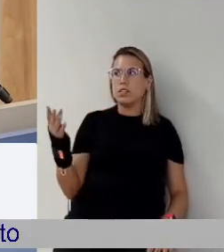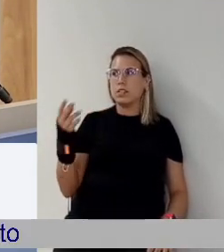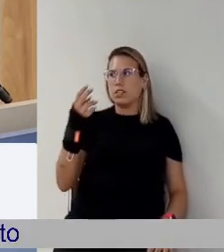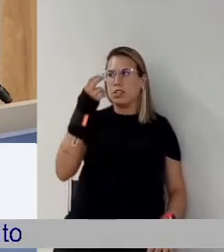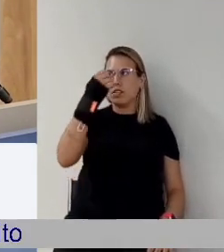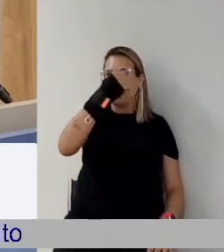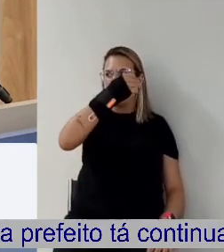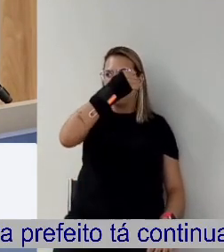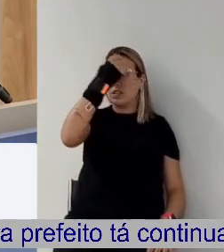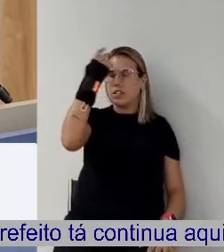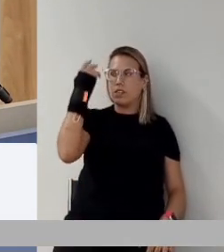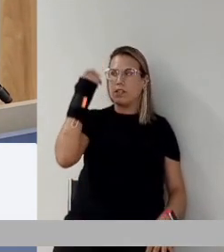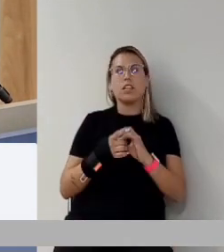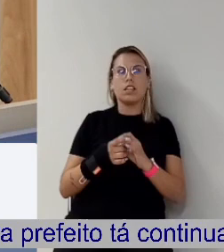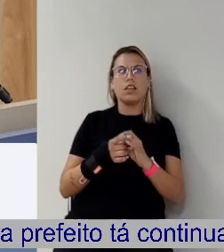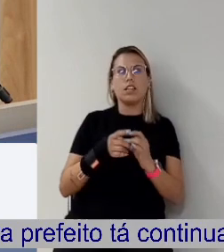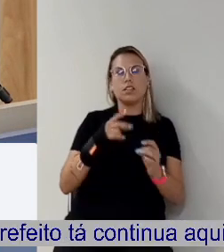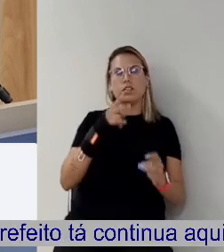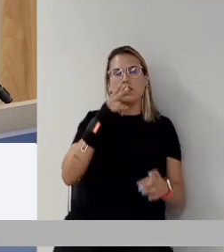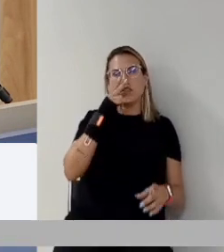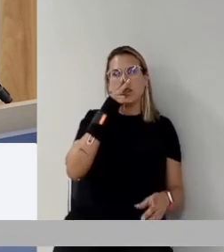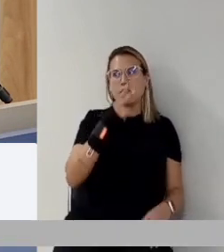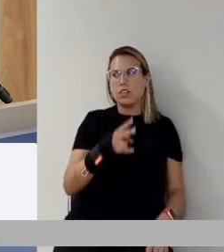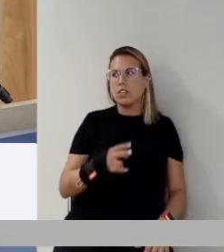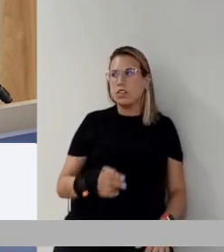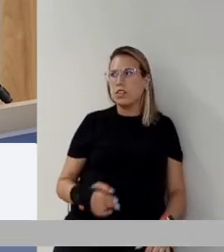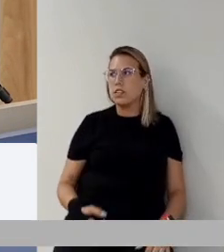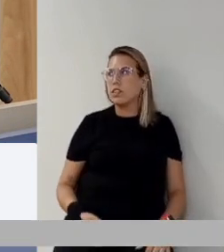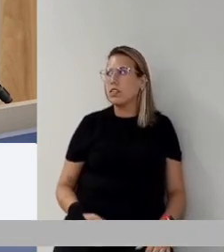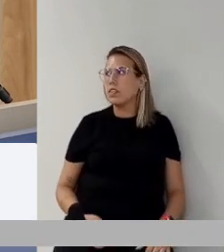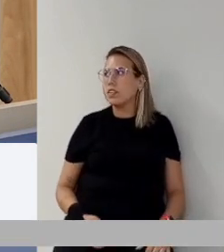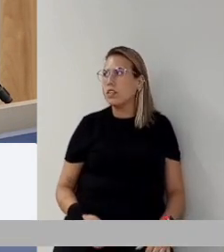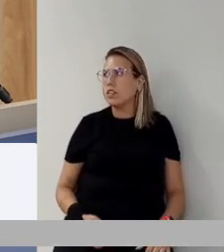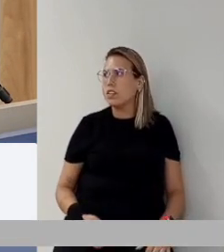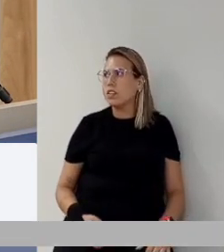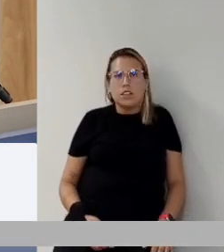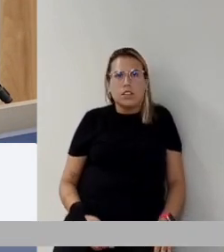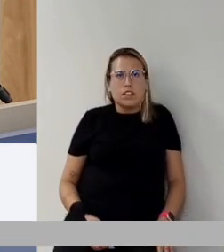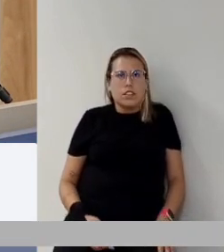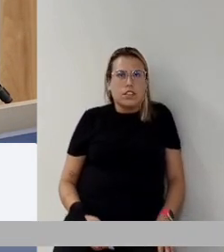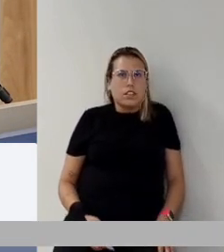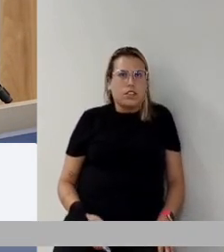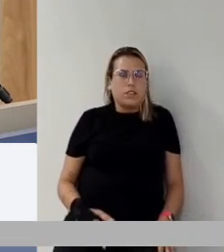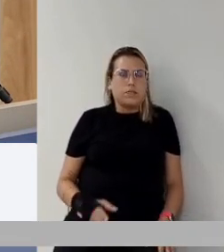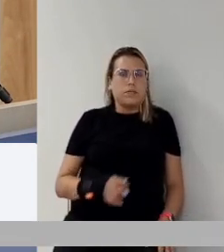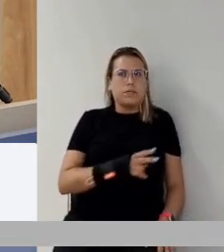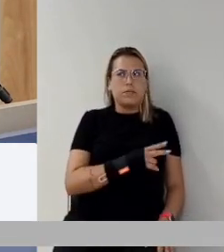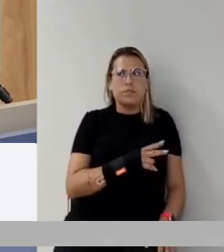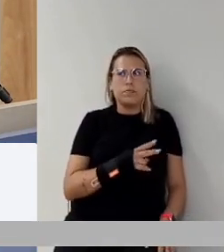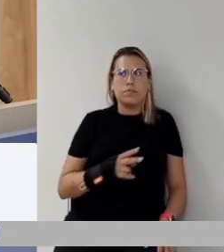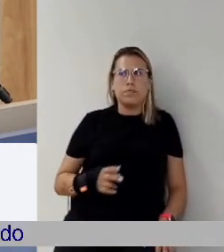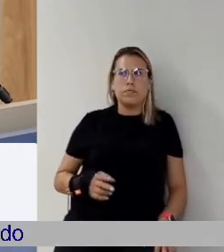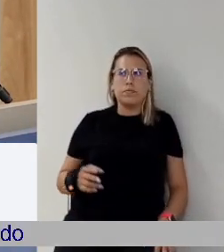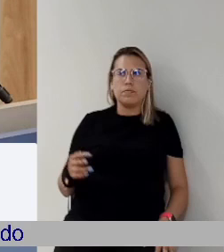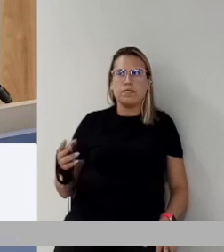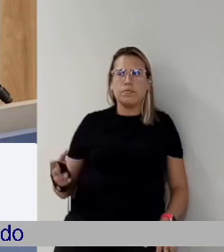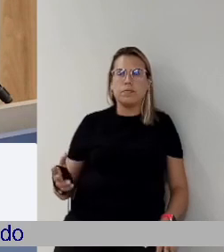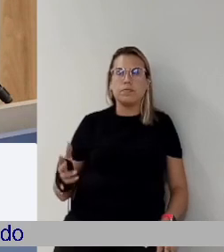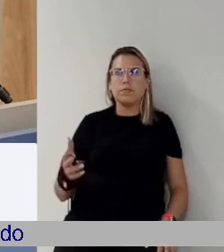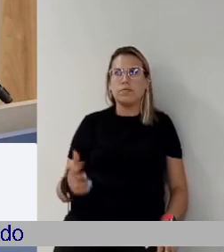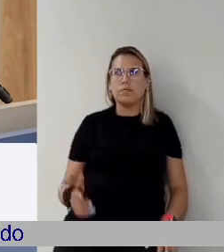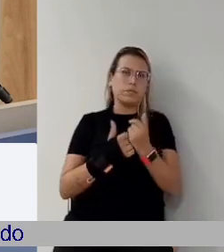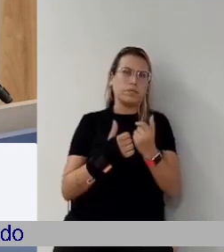lado aliado forte operador Ronaldo né tínhamos o nosso vice-prefeito